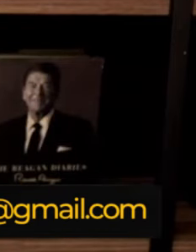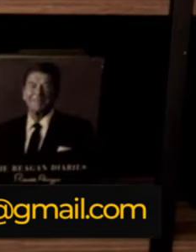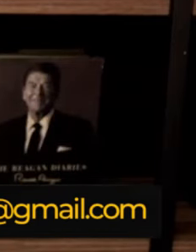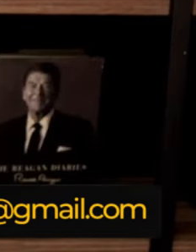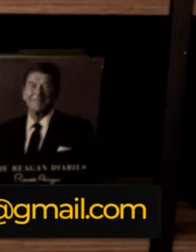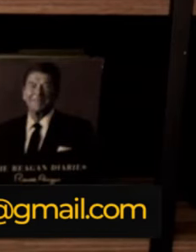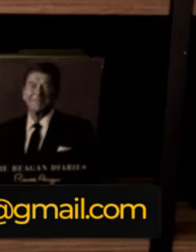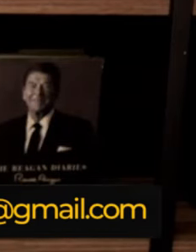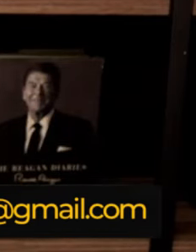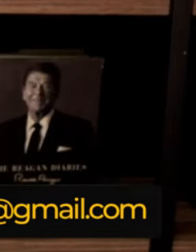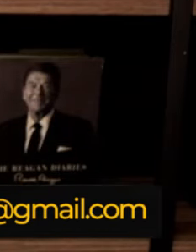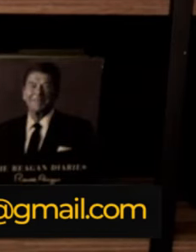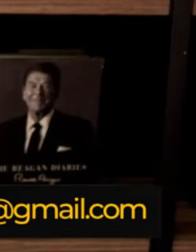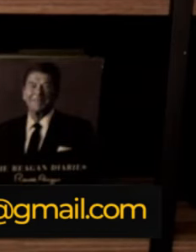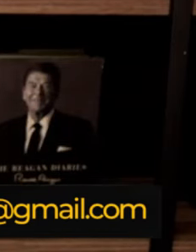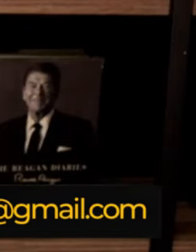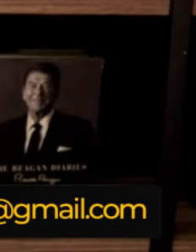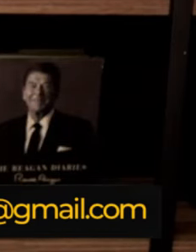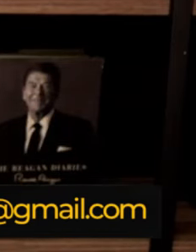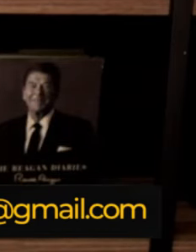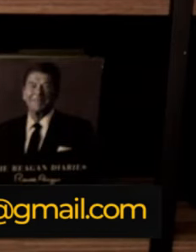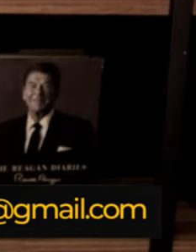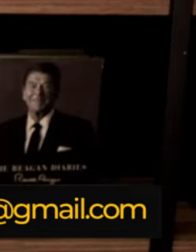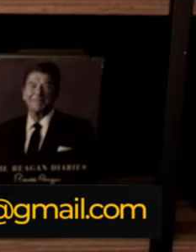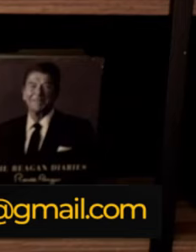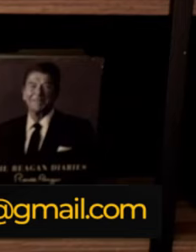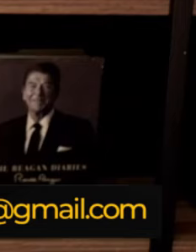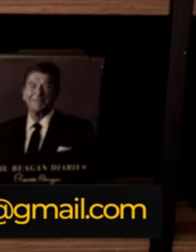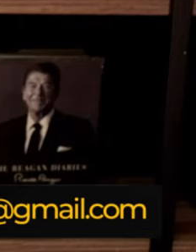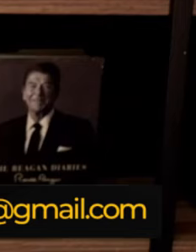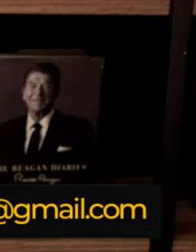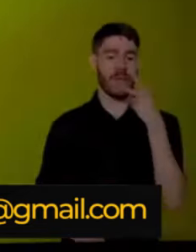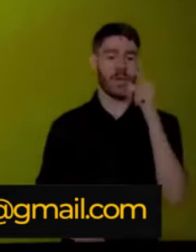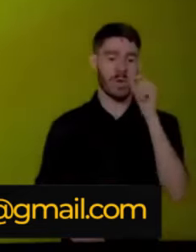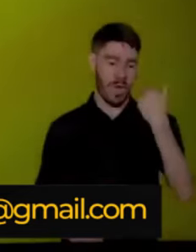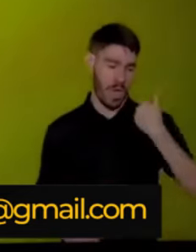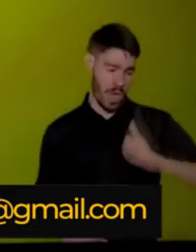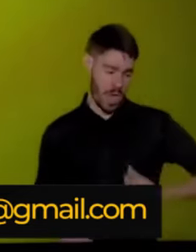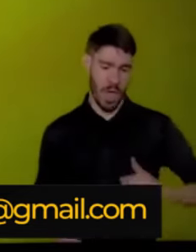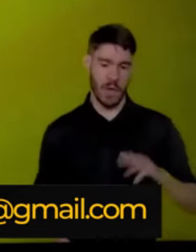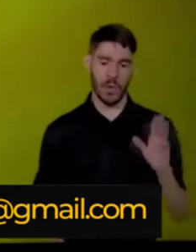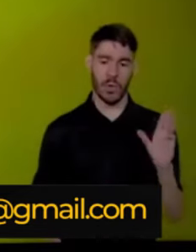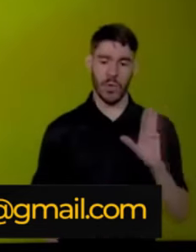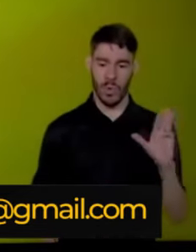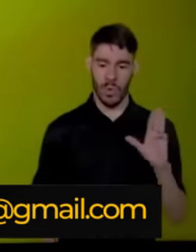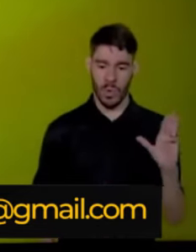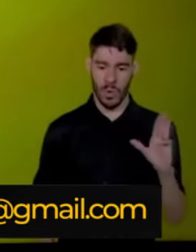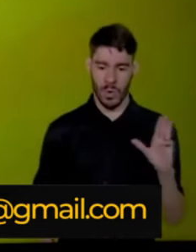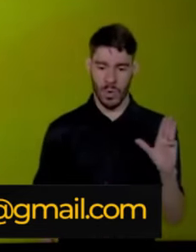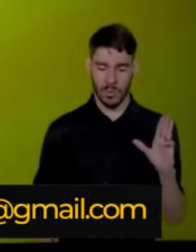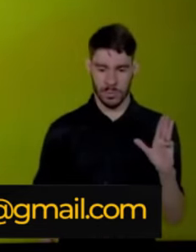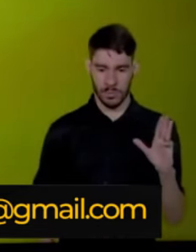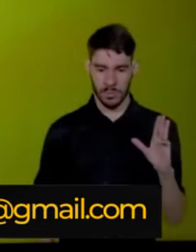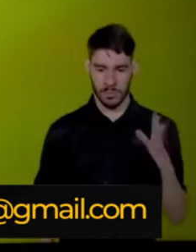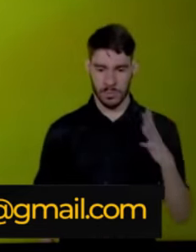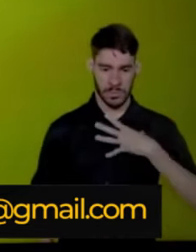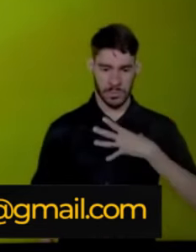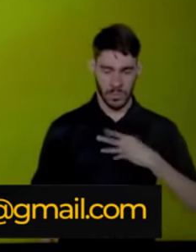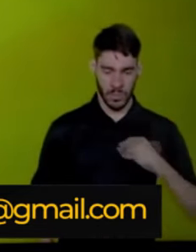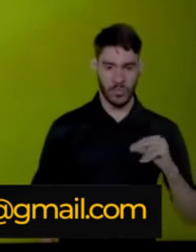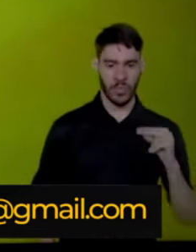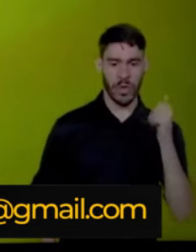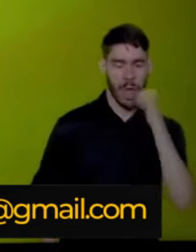análise aqui das cagadas do Lula Vamos lá olha só isso aqui pessoal preste atenção vamos lá filho de Dona